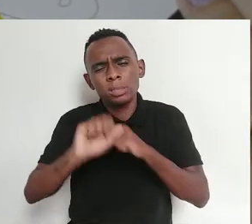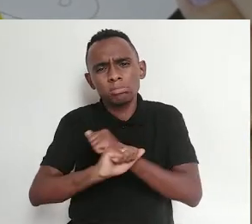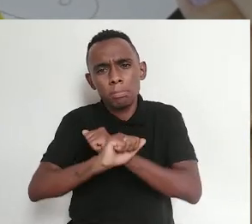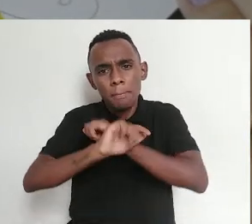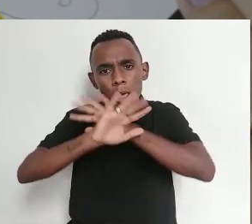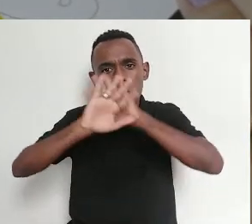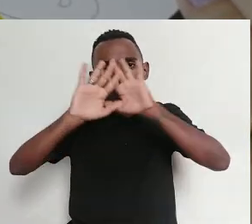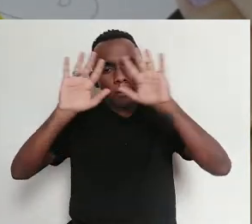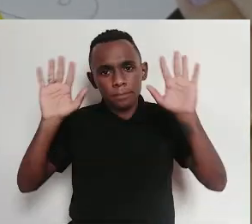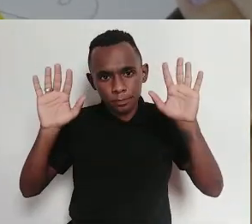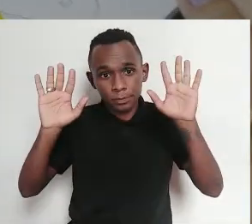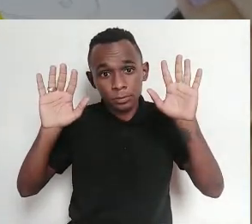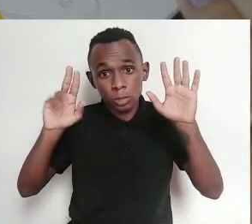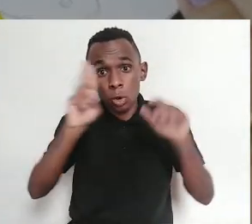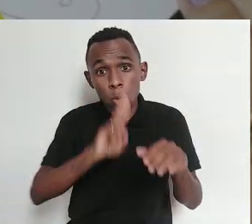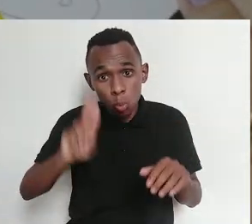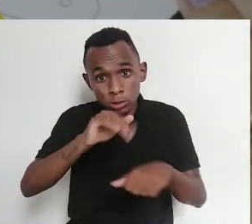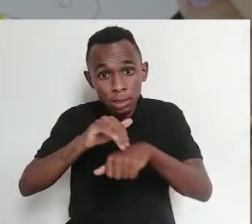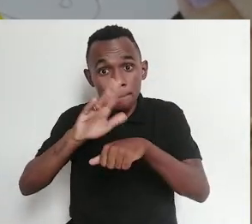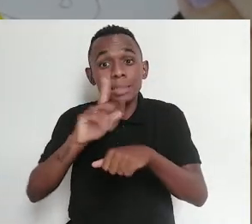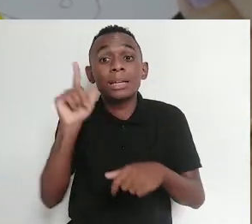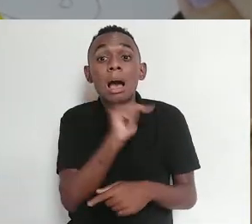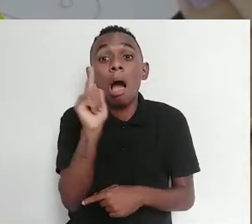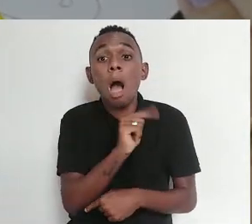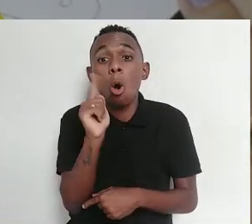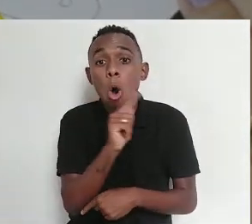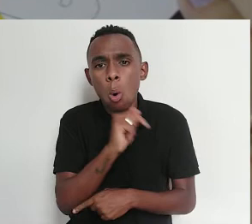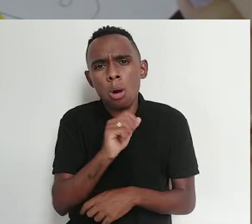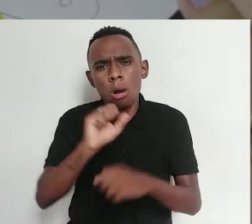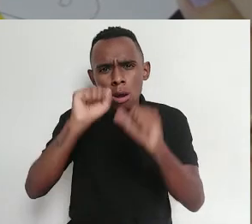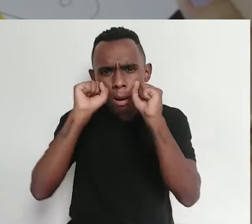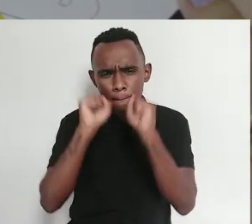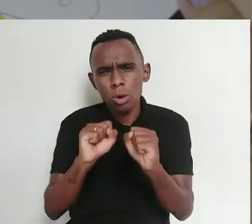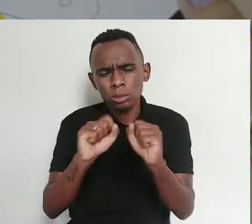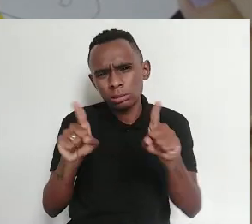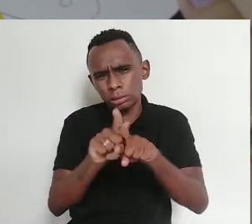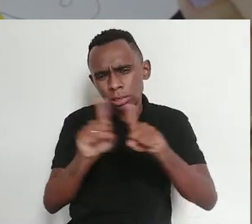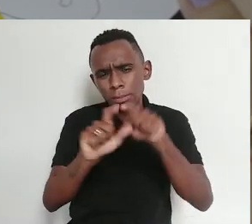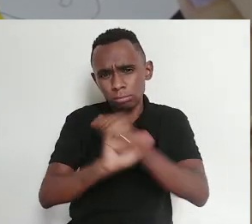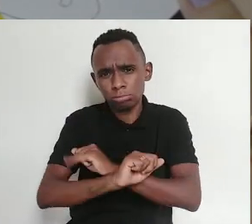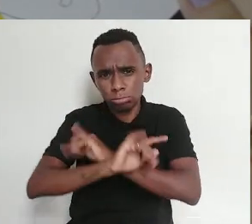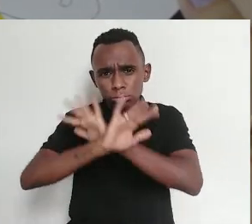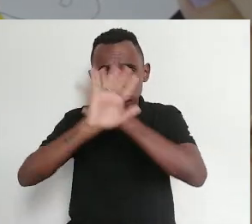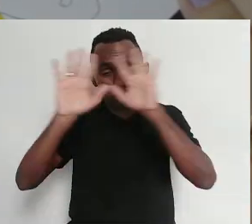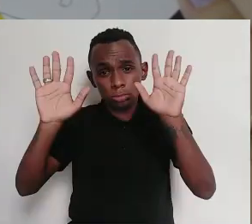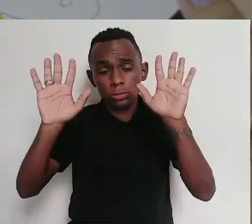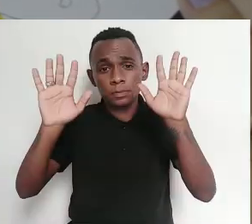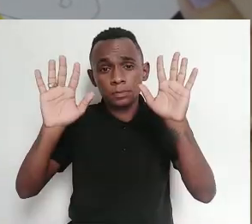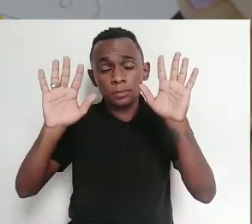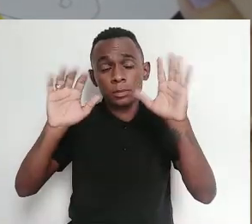fraquinha, a gente usa mais água. A gente também pode usar a transparência, que é